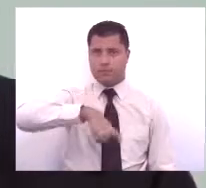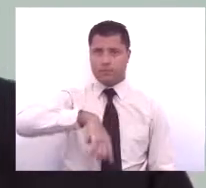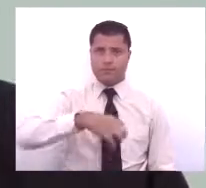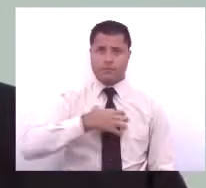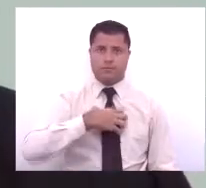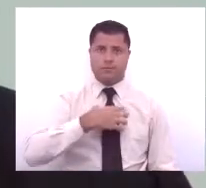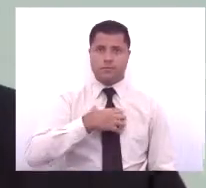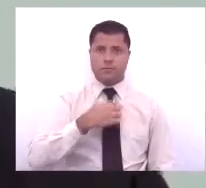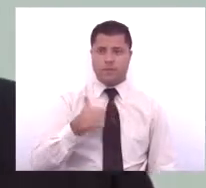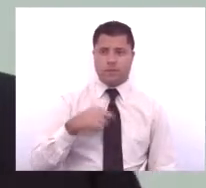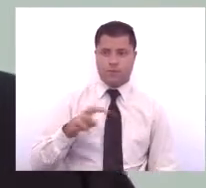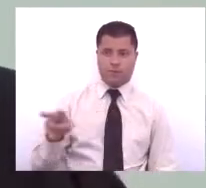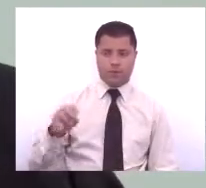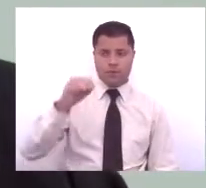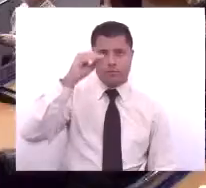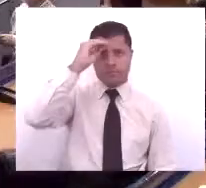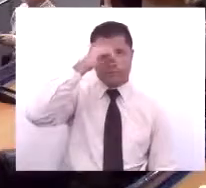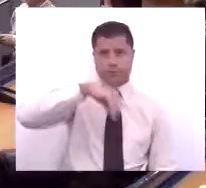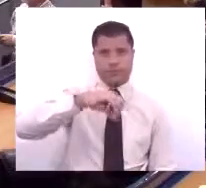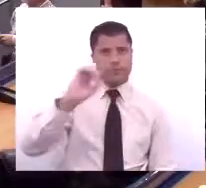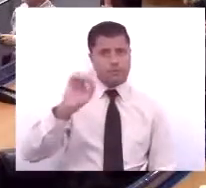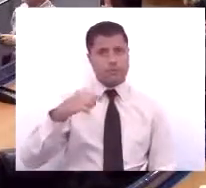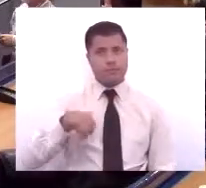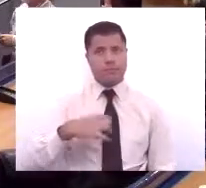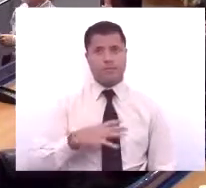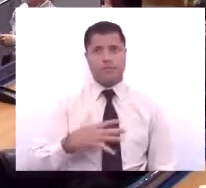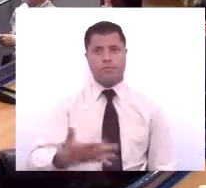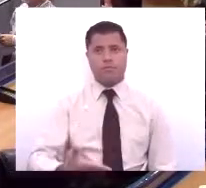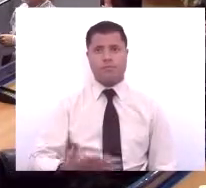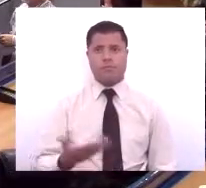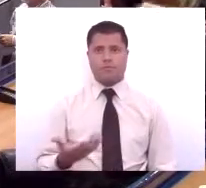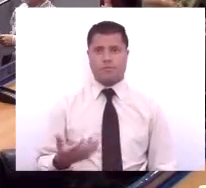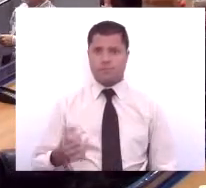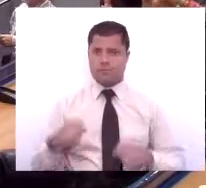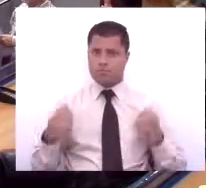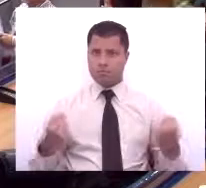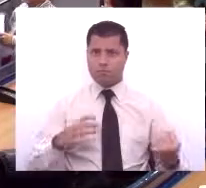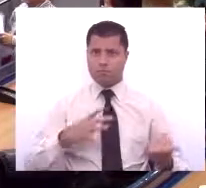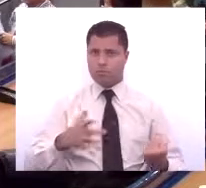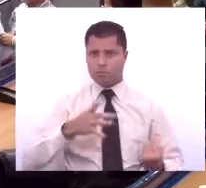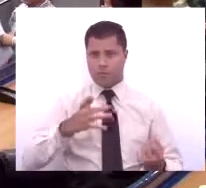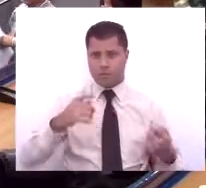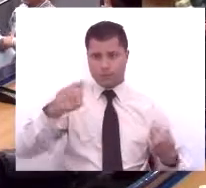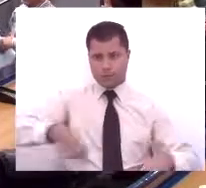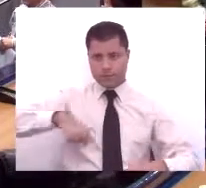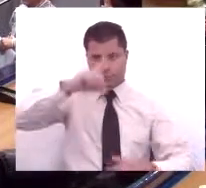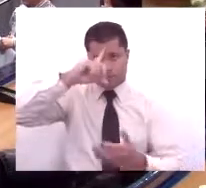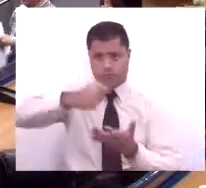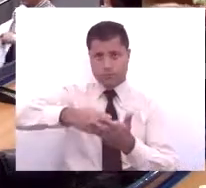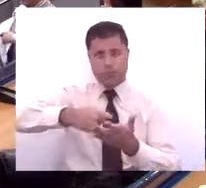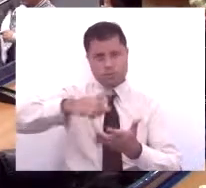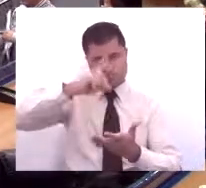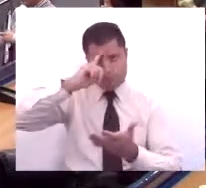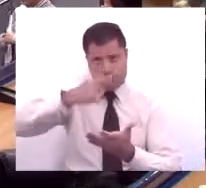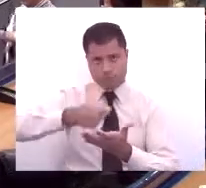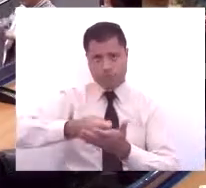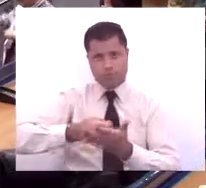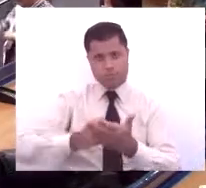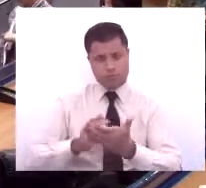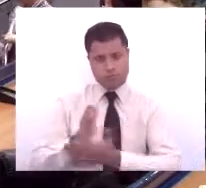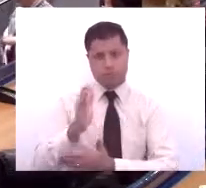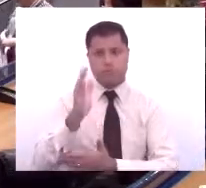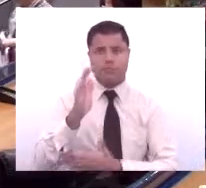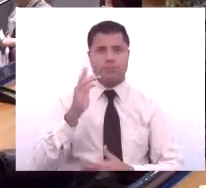ter coragem nas ações que a gente faz e coragem de tomar algumas decisões. Tivemos dificuldade desde o início da